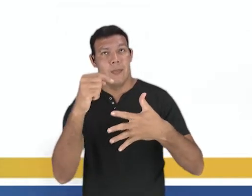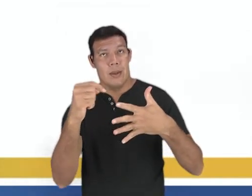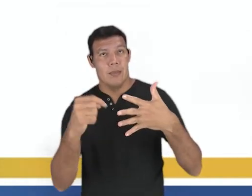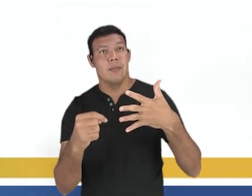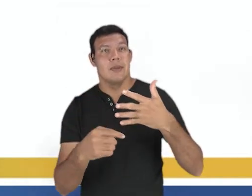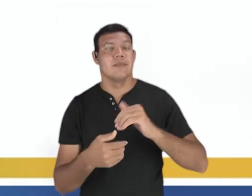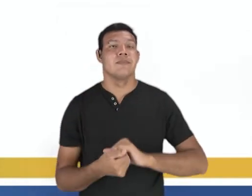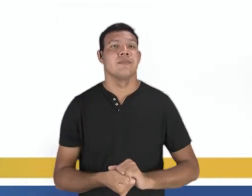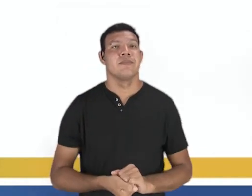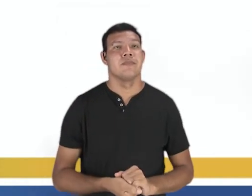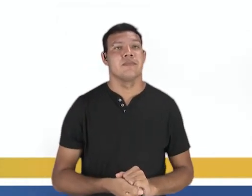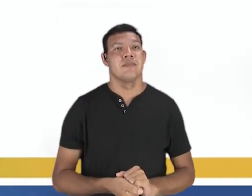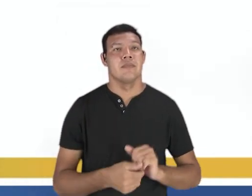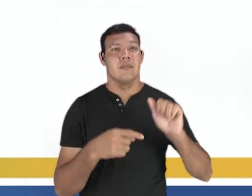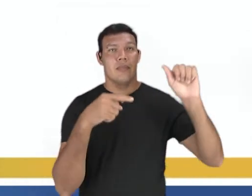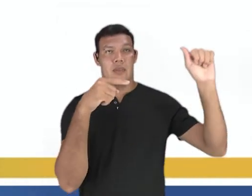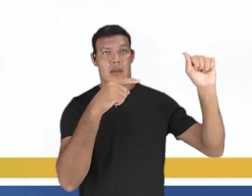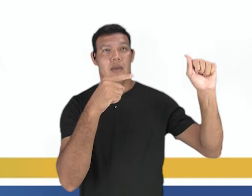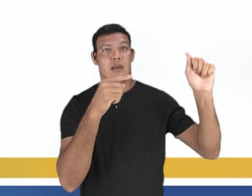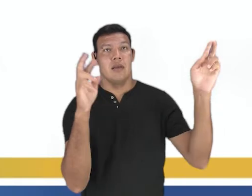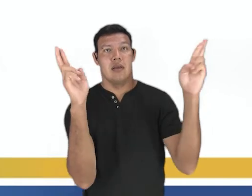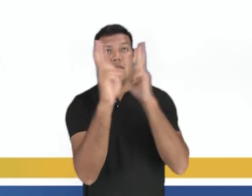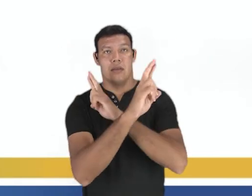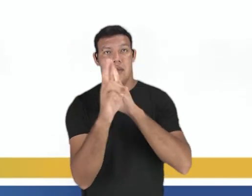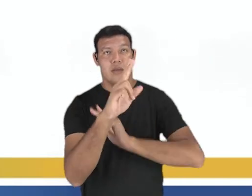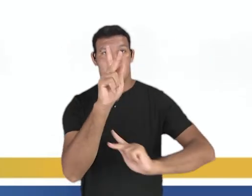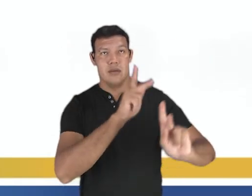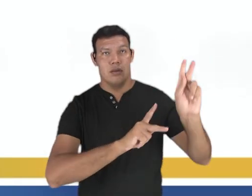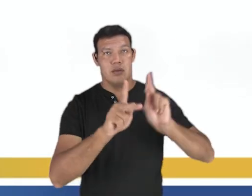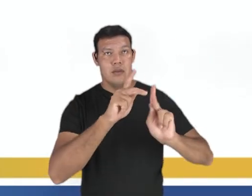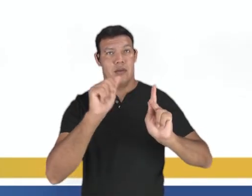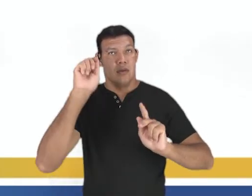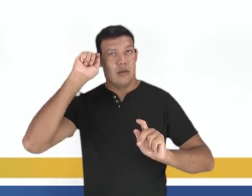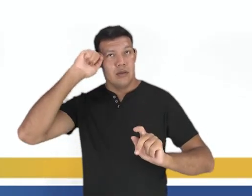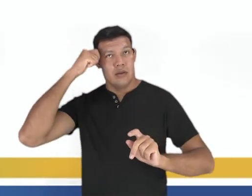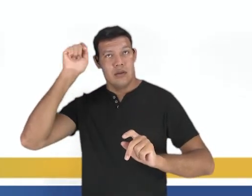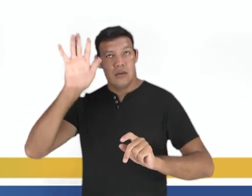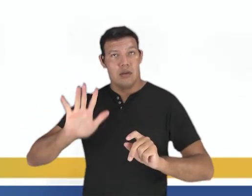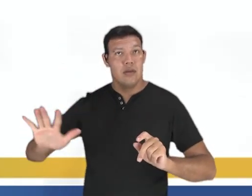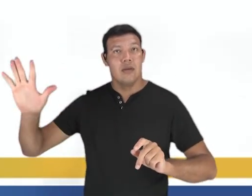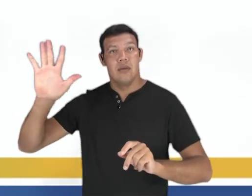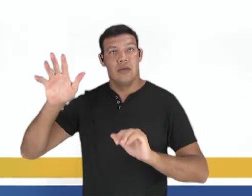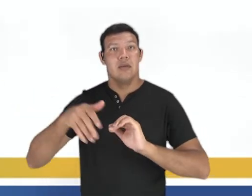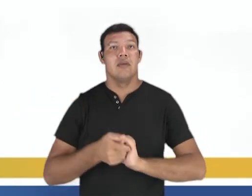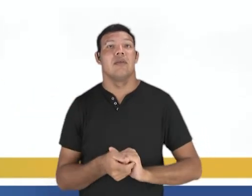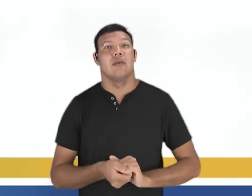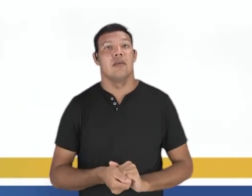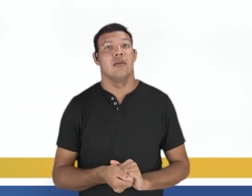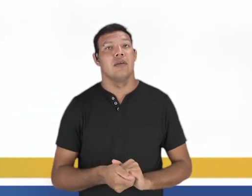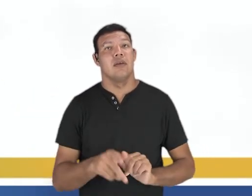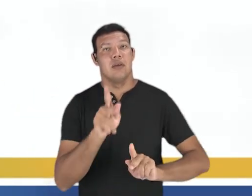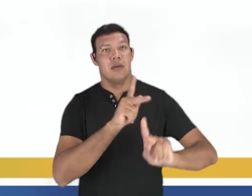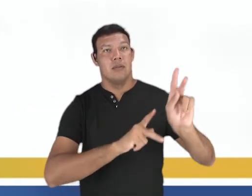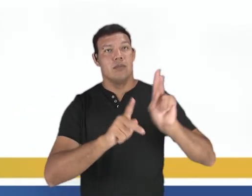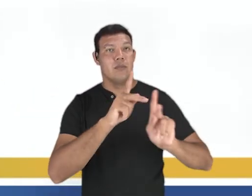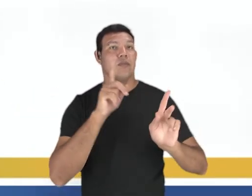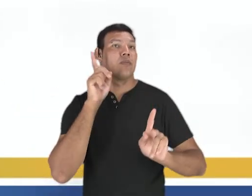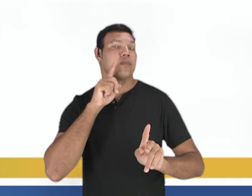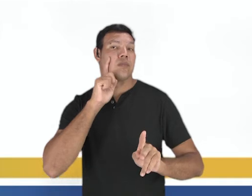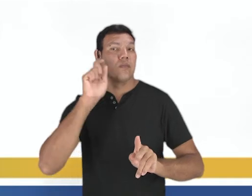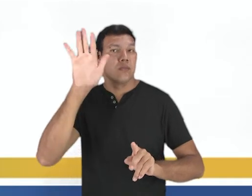aos povos africanos da África e aos povos americanos de maneira geral. Letra B, em relação aos